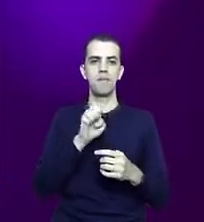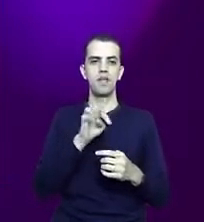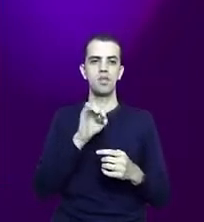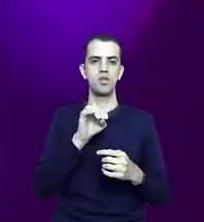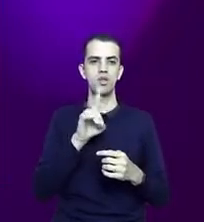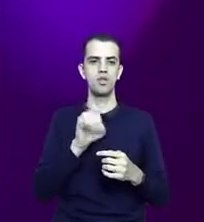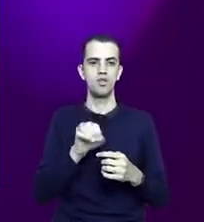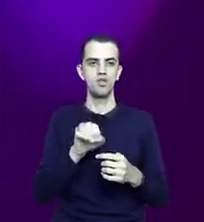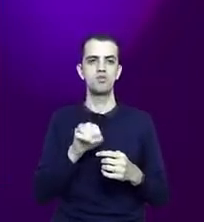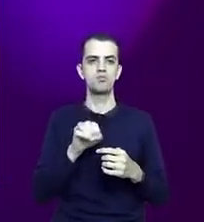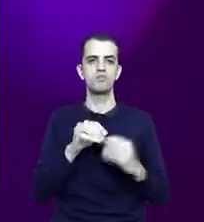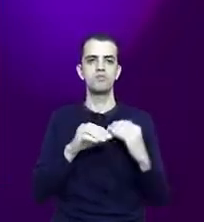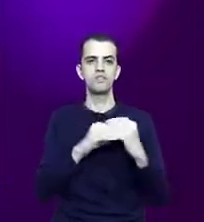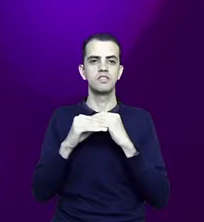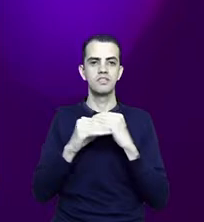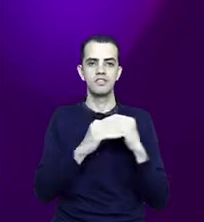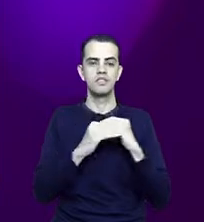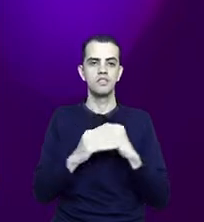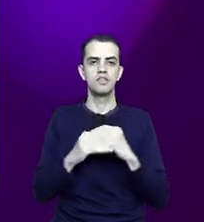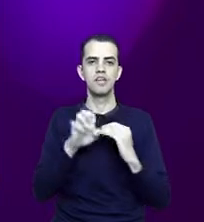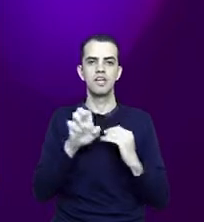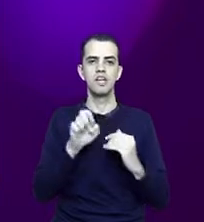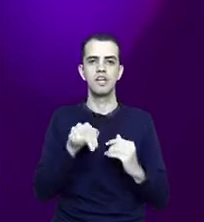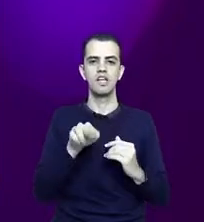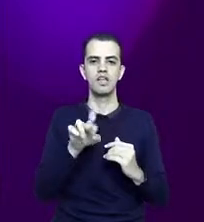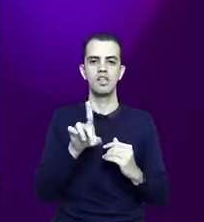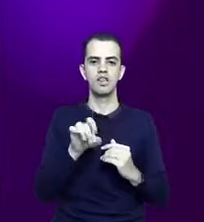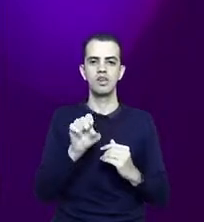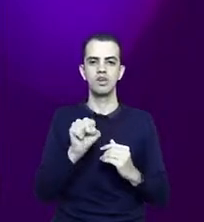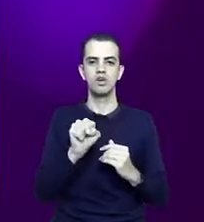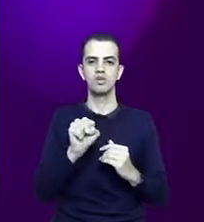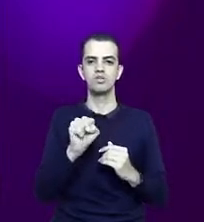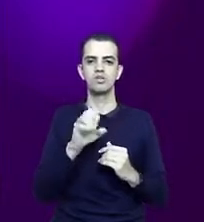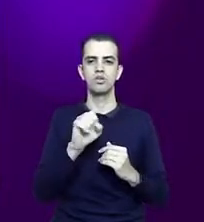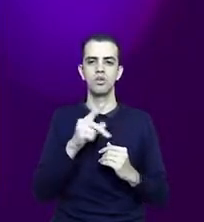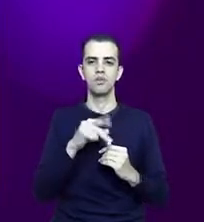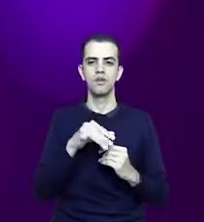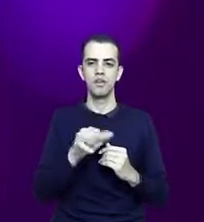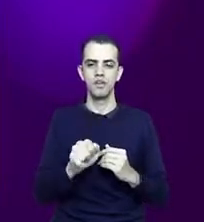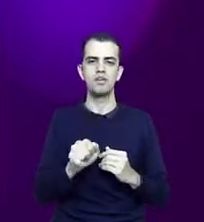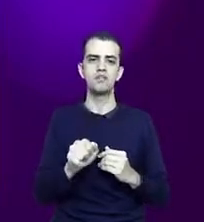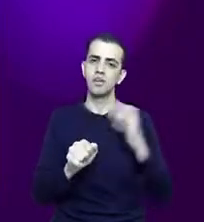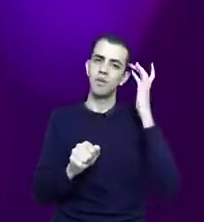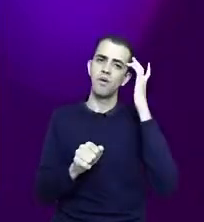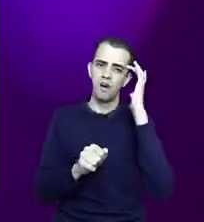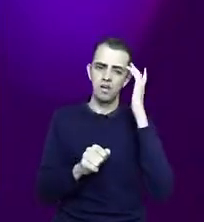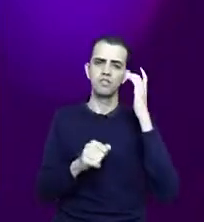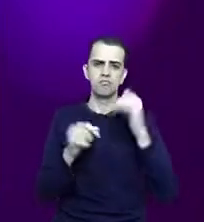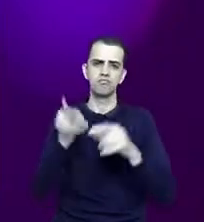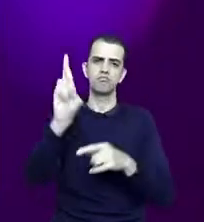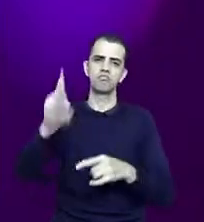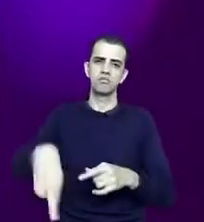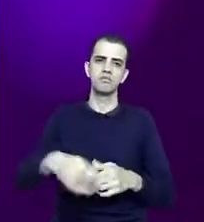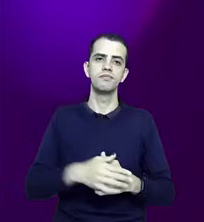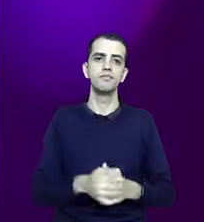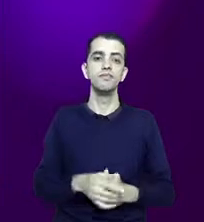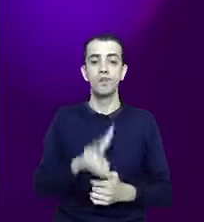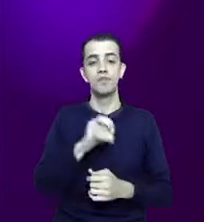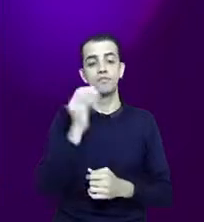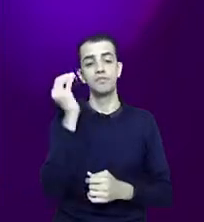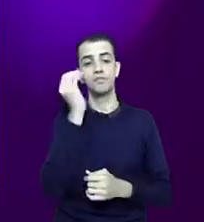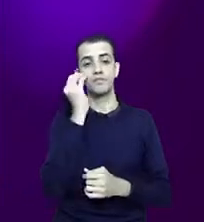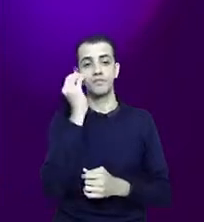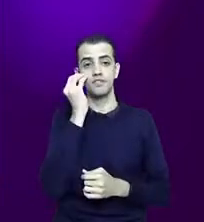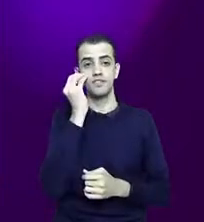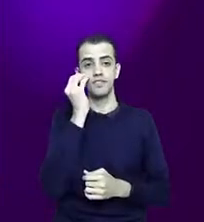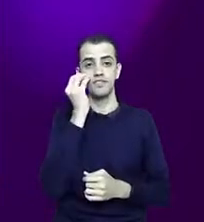arma a mais que a gente não pode descartar e sempre pode ser utilizada. Eu acho que vocês têm razão. Vou tentar